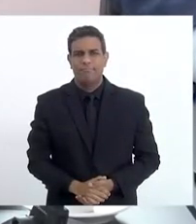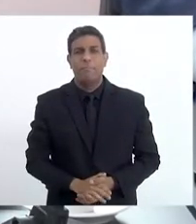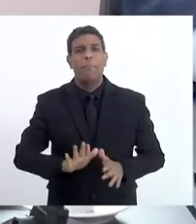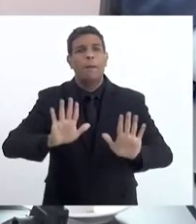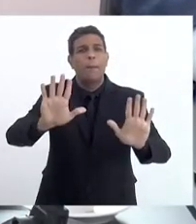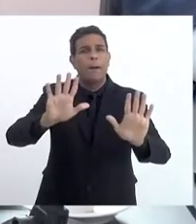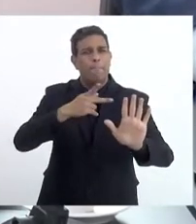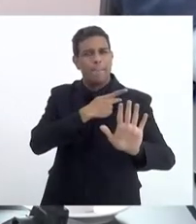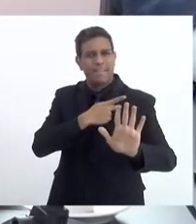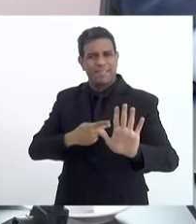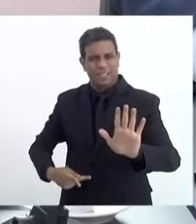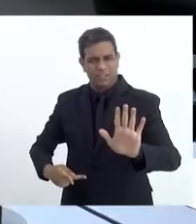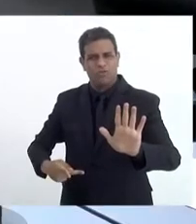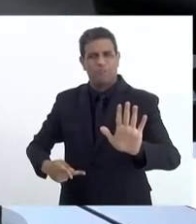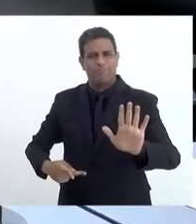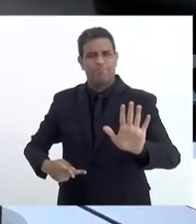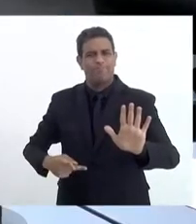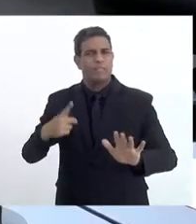Presidente. Deputado Luiz Paulo.